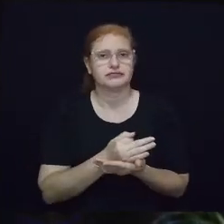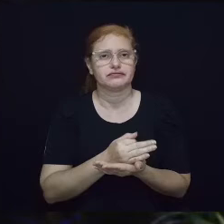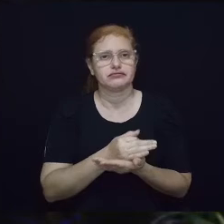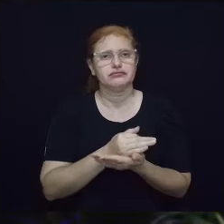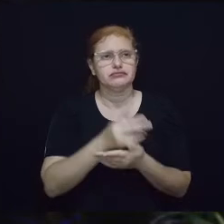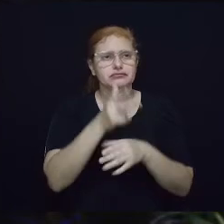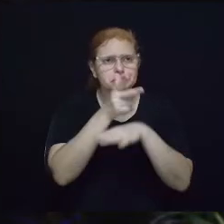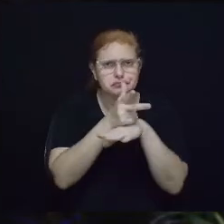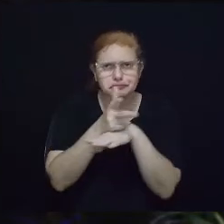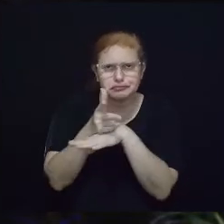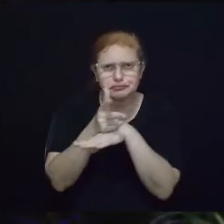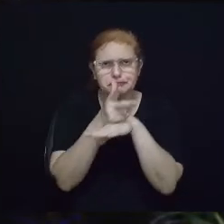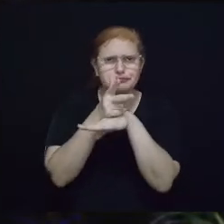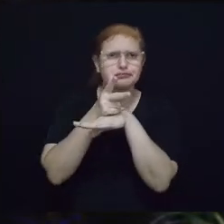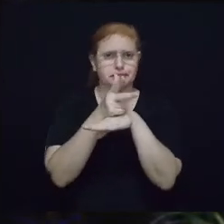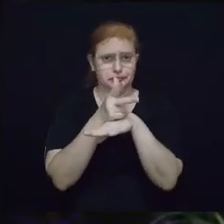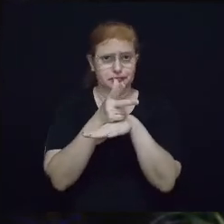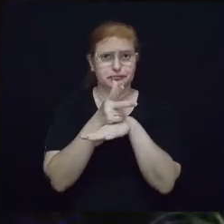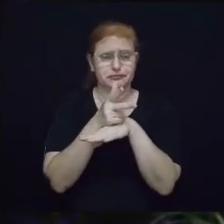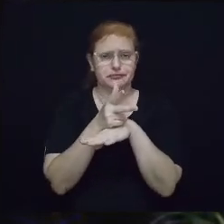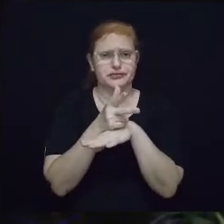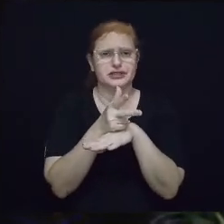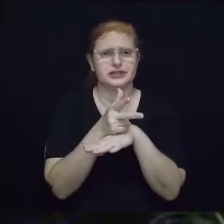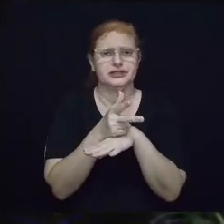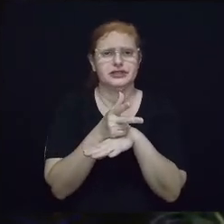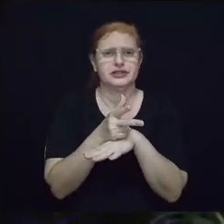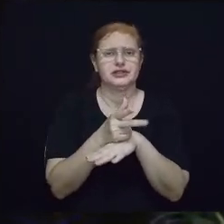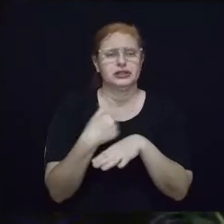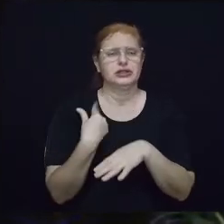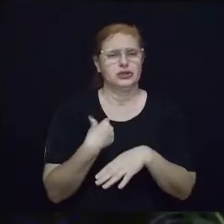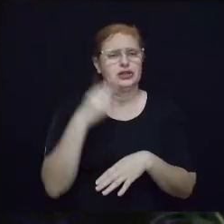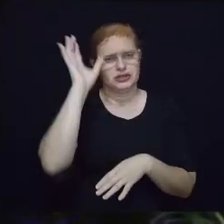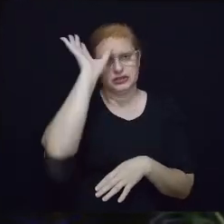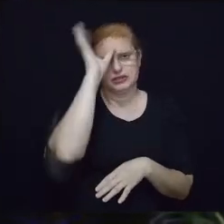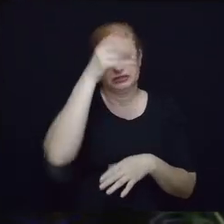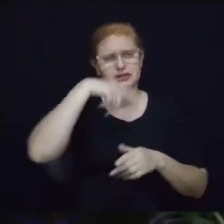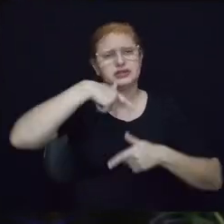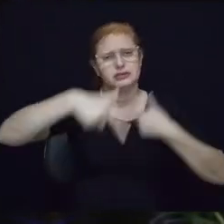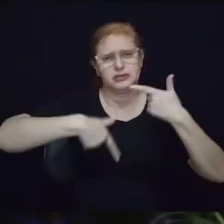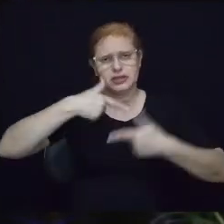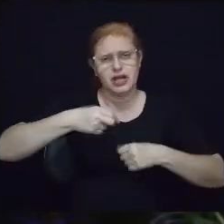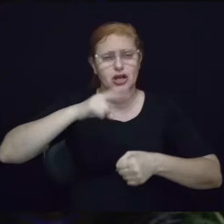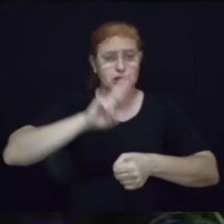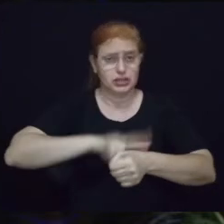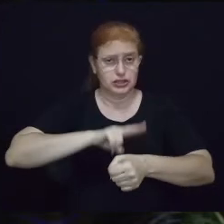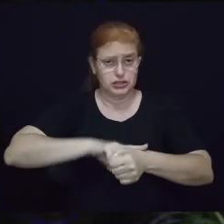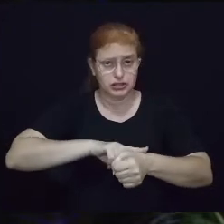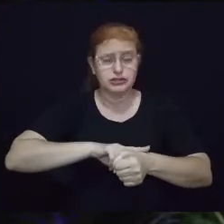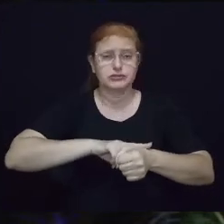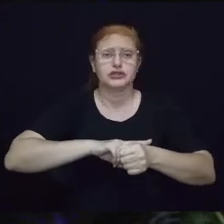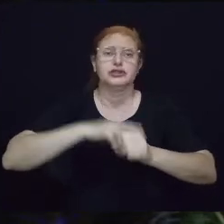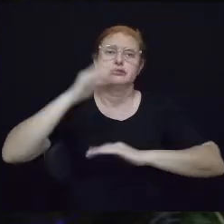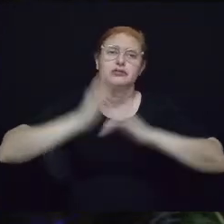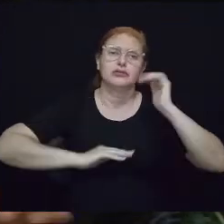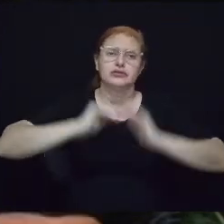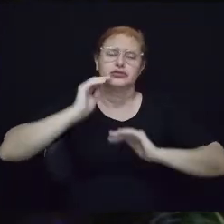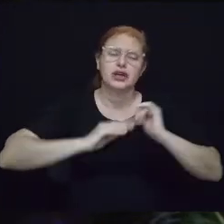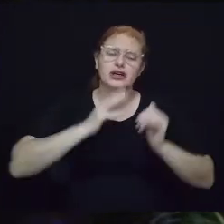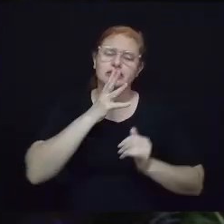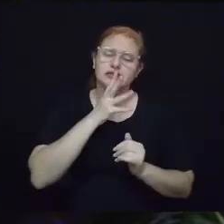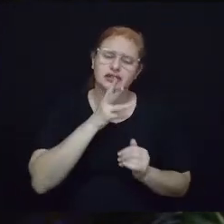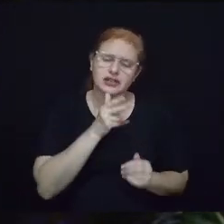takes parados, longos, né? Até eu acho que foi uma decisão nossa também, né? De trabalhar com um ritmo de montagem nada acelerado,